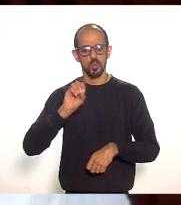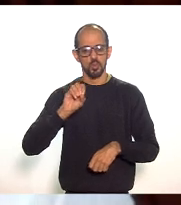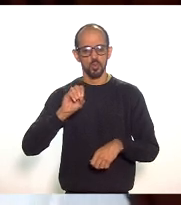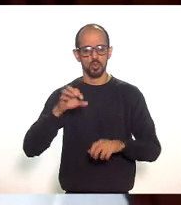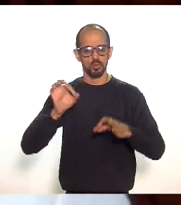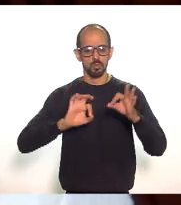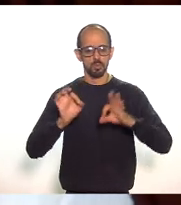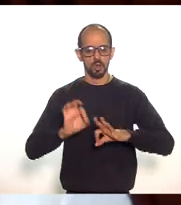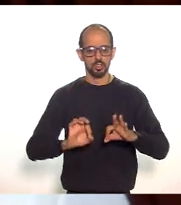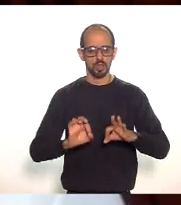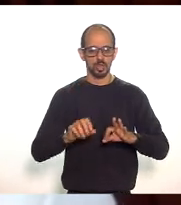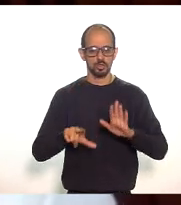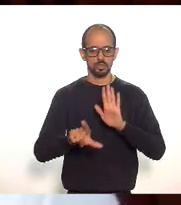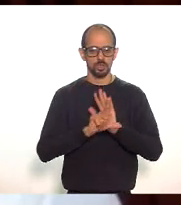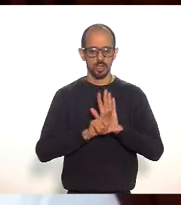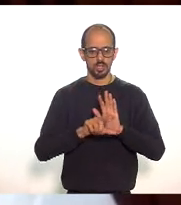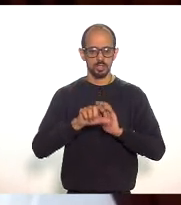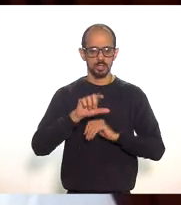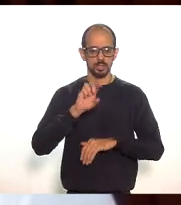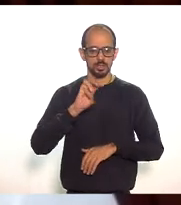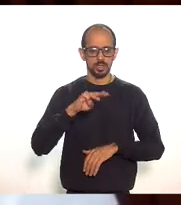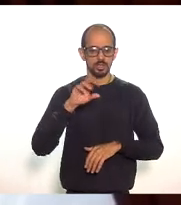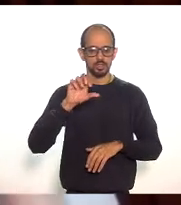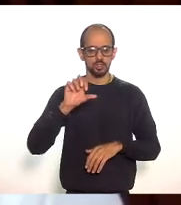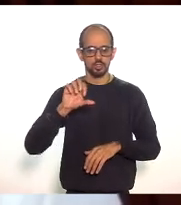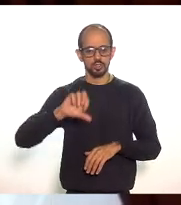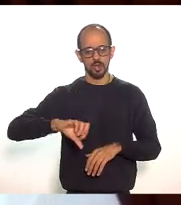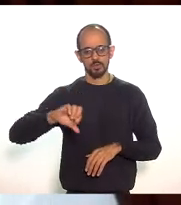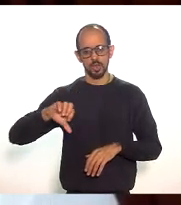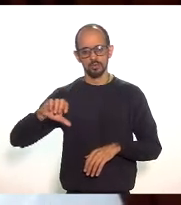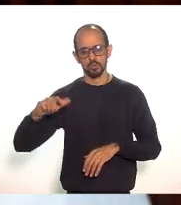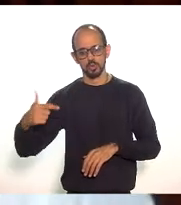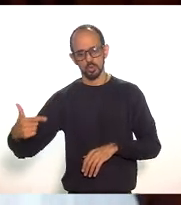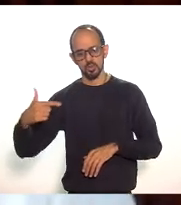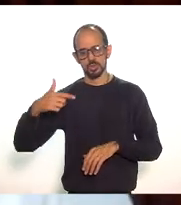de lei 3992 de 2018,